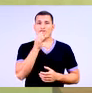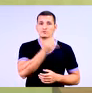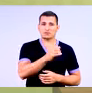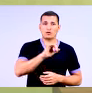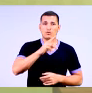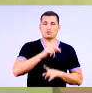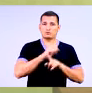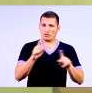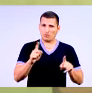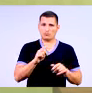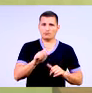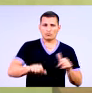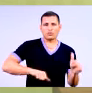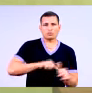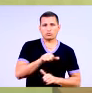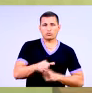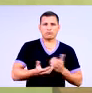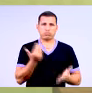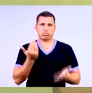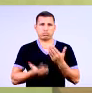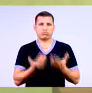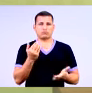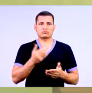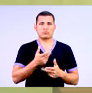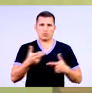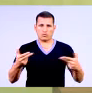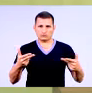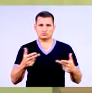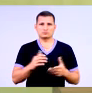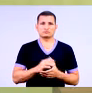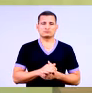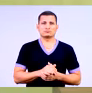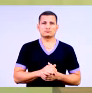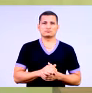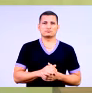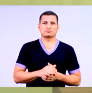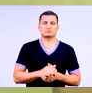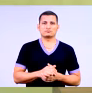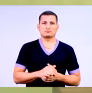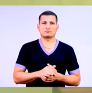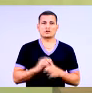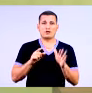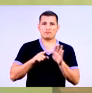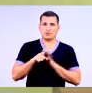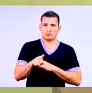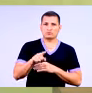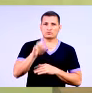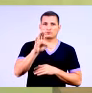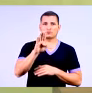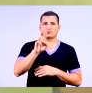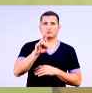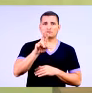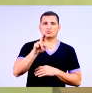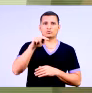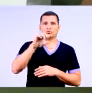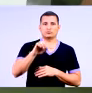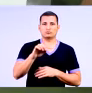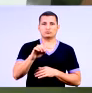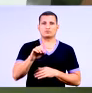peças? Nesse caso, se foi constatada a troca ou não? É a pergunta lá do Bruno, do Polo de